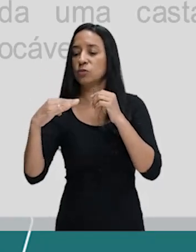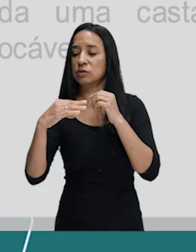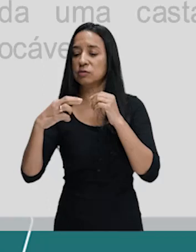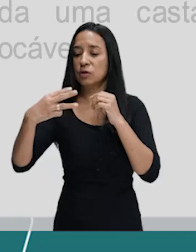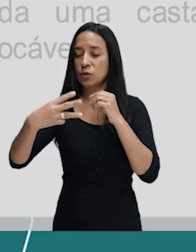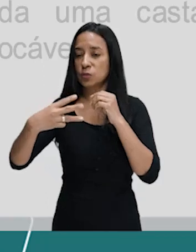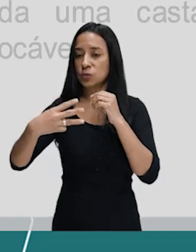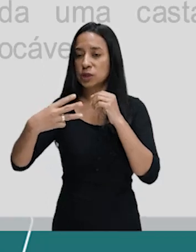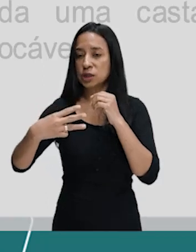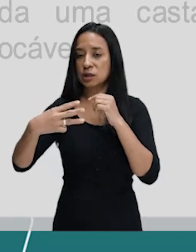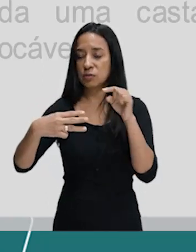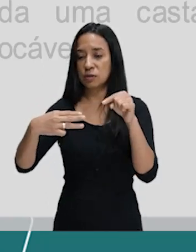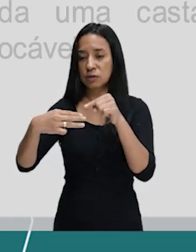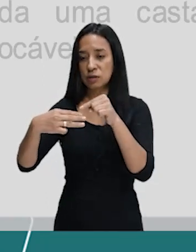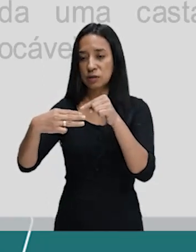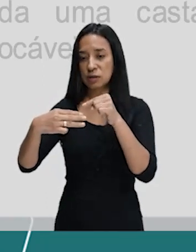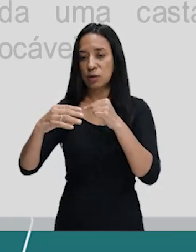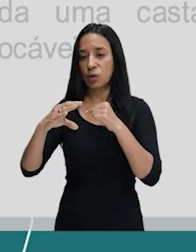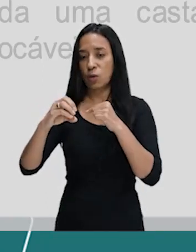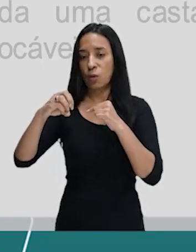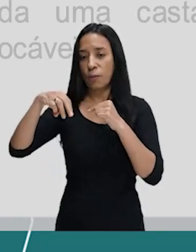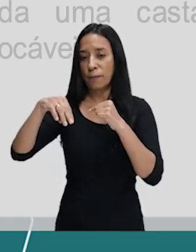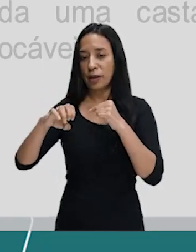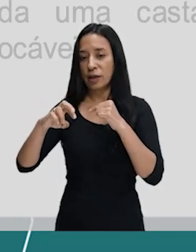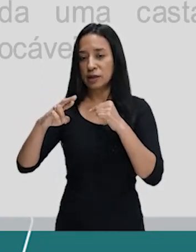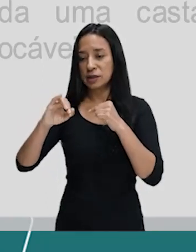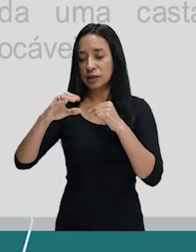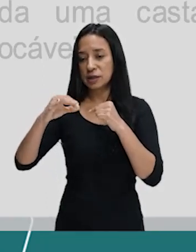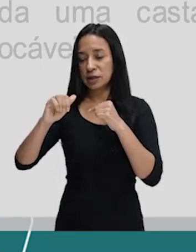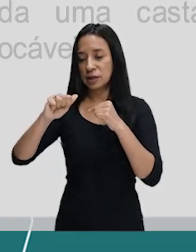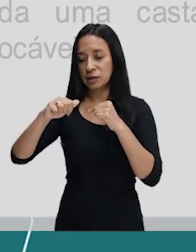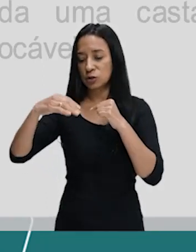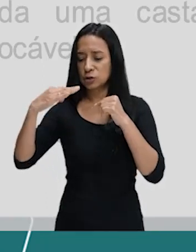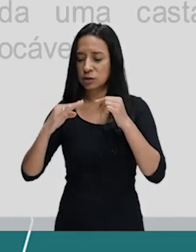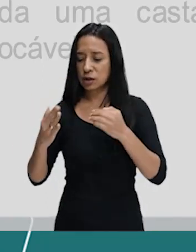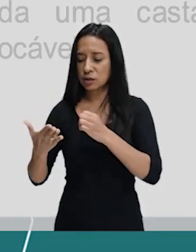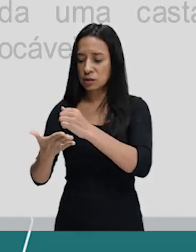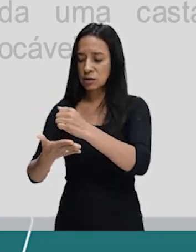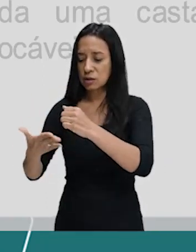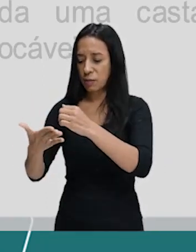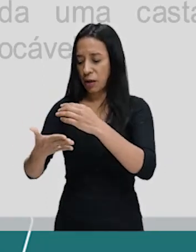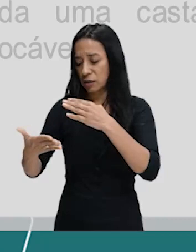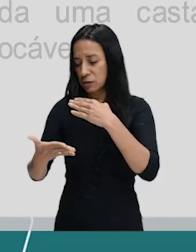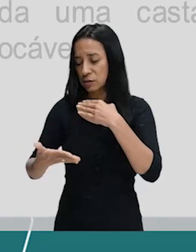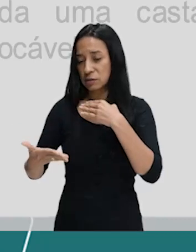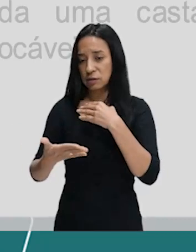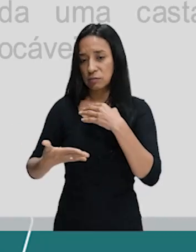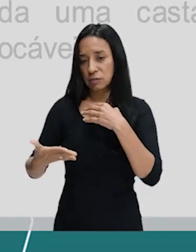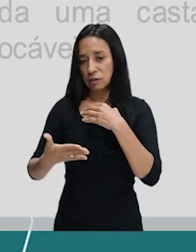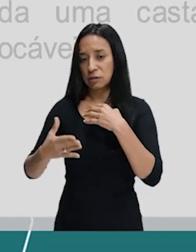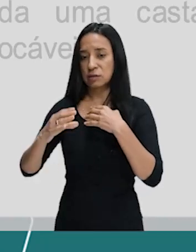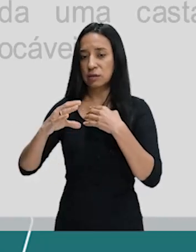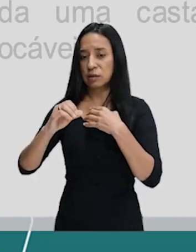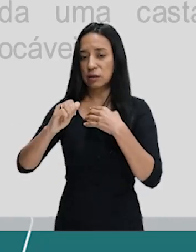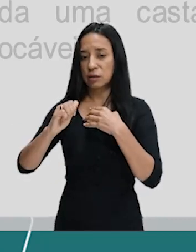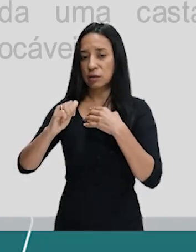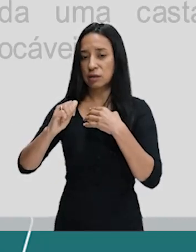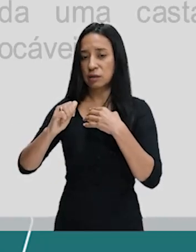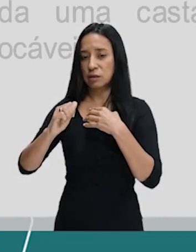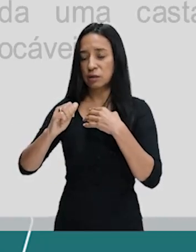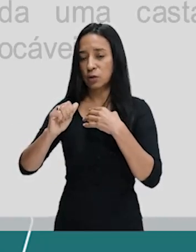os vaixas, que são os comerciantes. E abaixo deles, a última casta, são